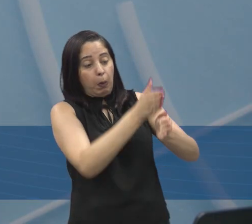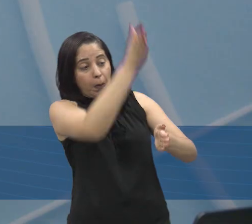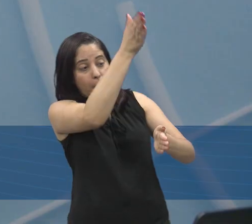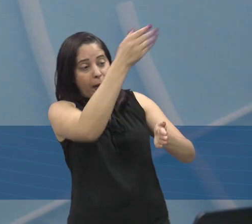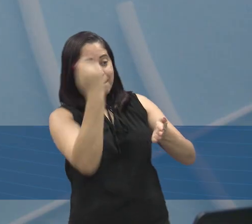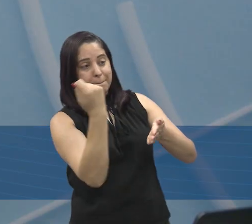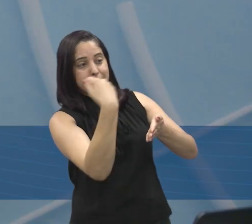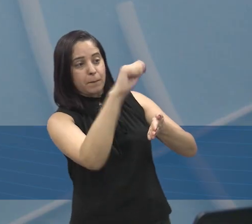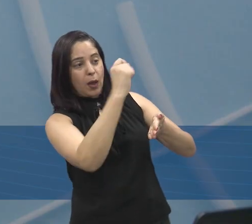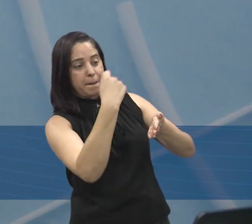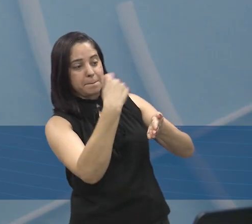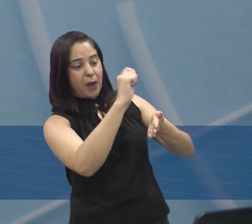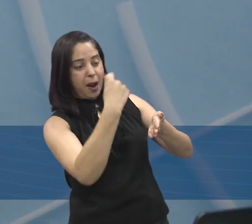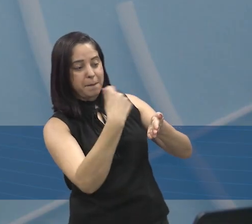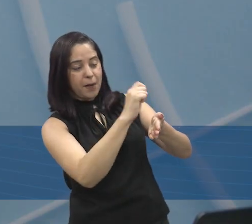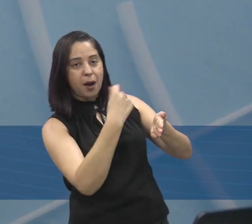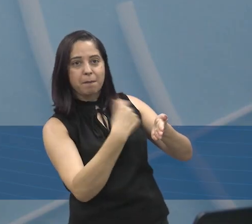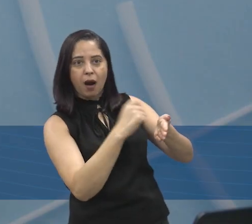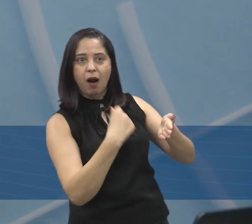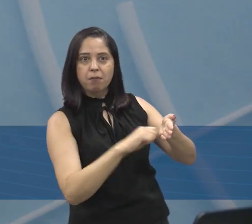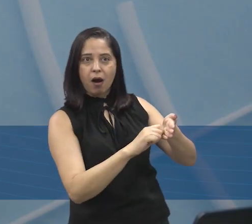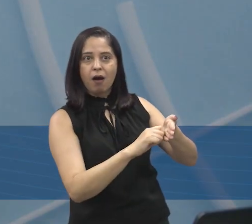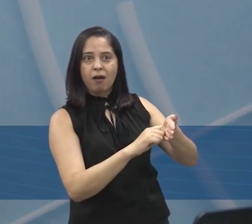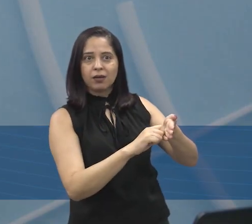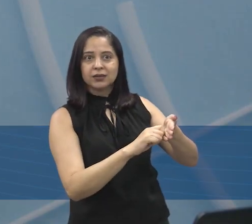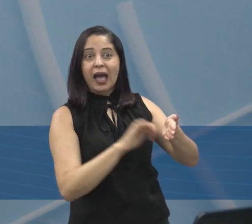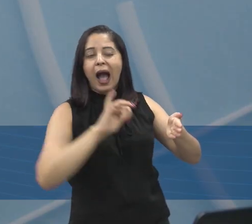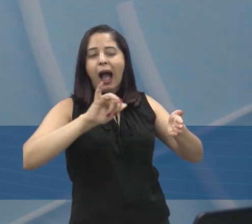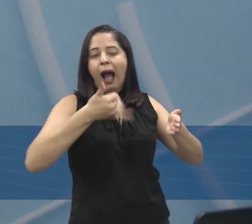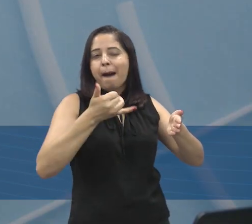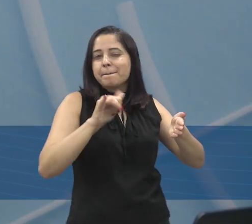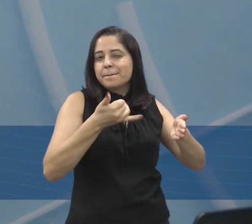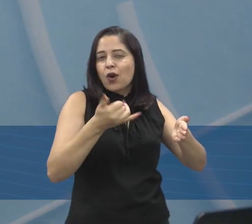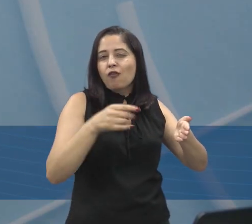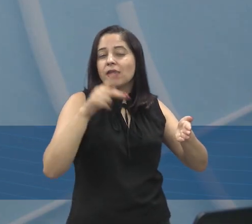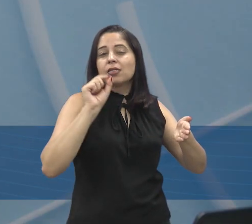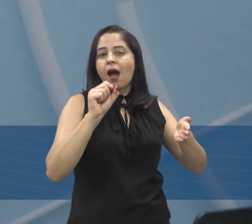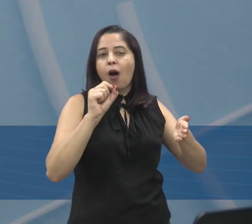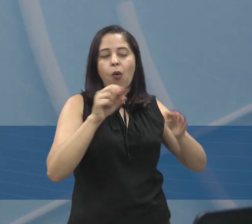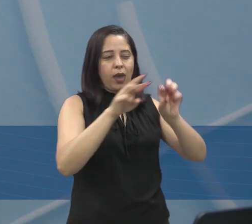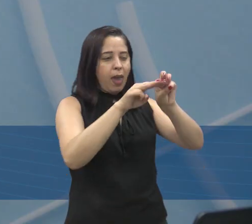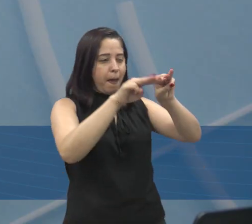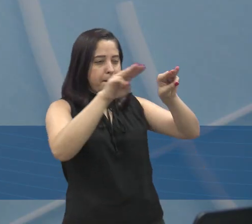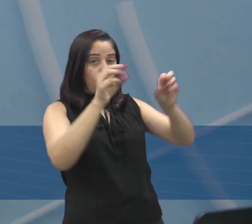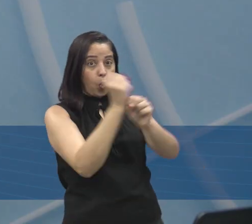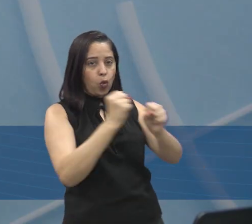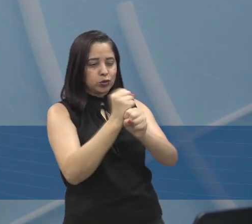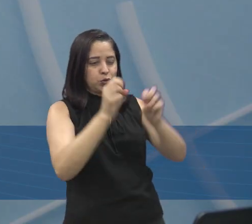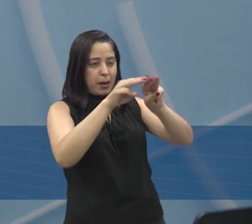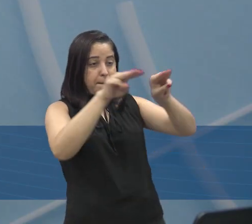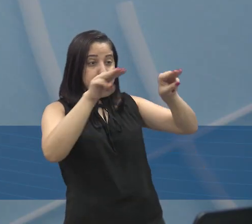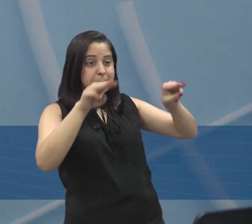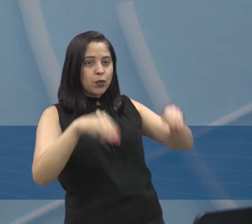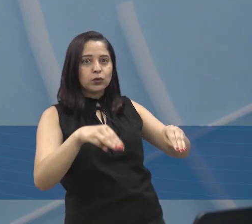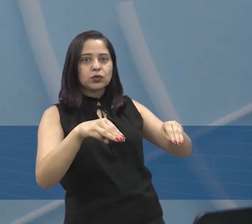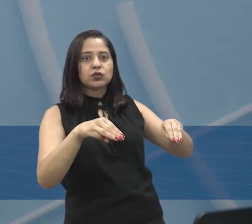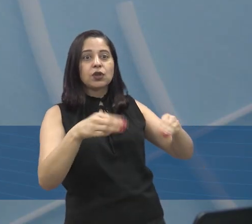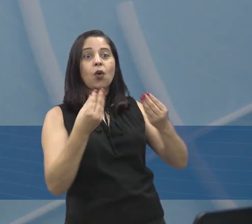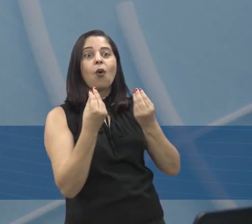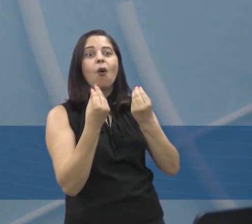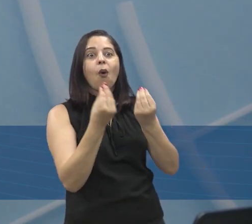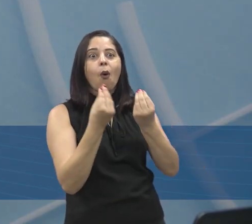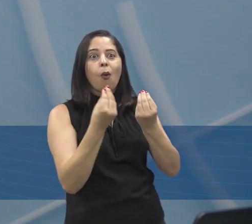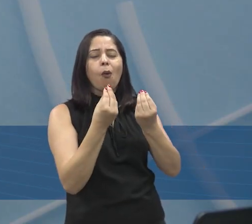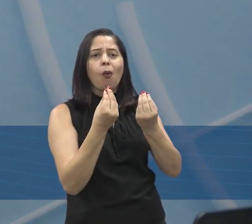atrair mesmo mais turistas, né? De repente, um museu para de fato ficar à mostra para as pessoas, né? Como que a gente pode trabalhar